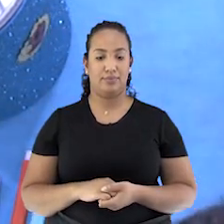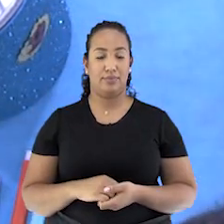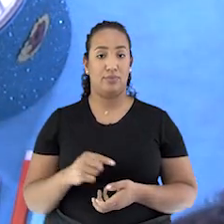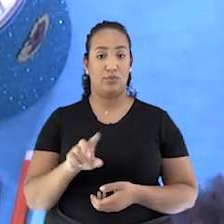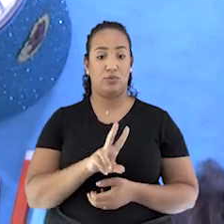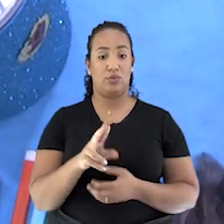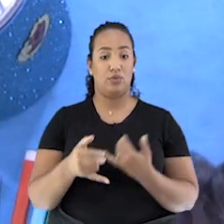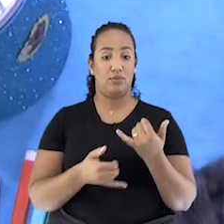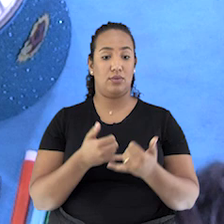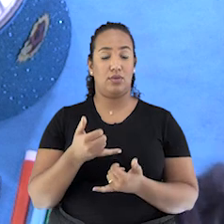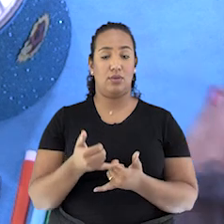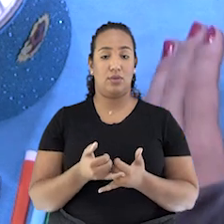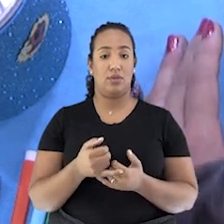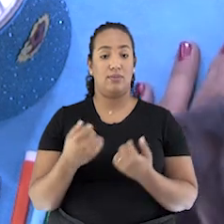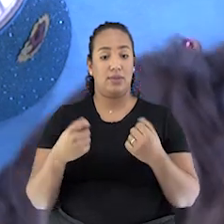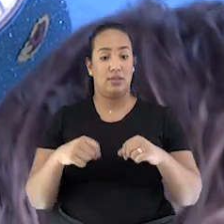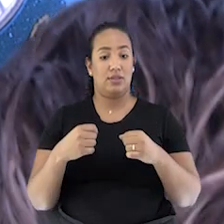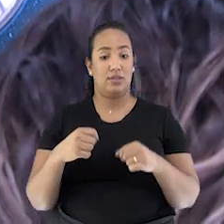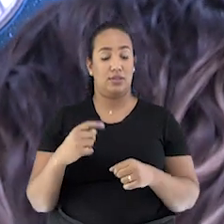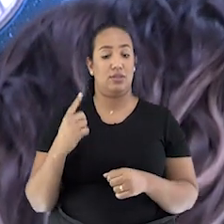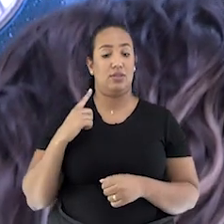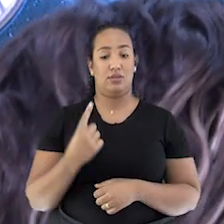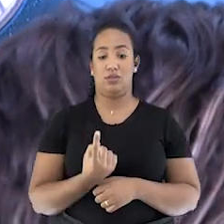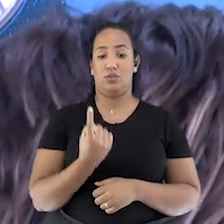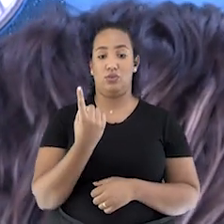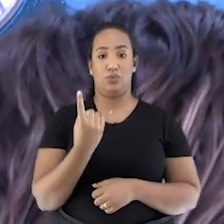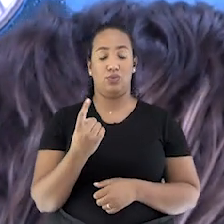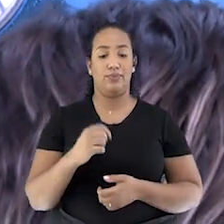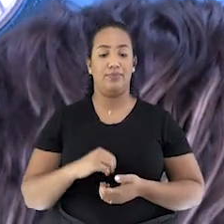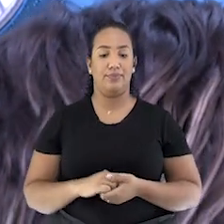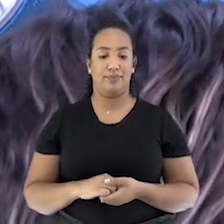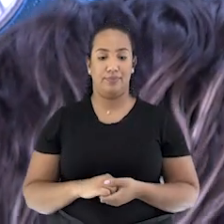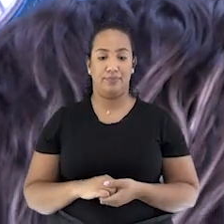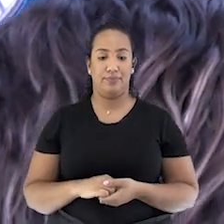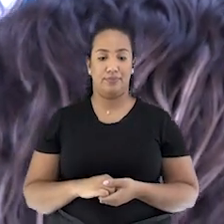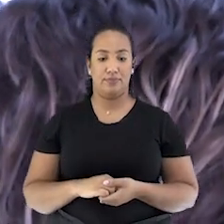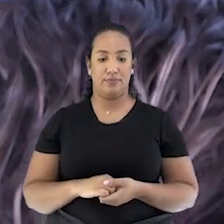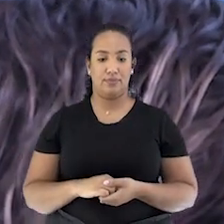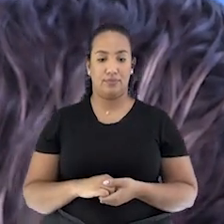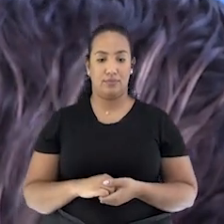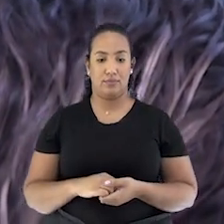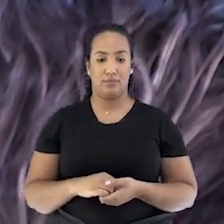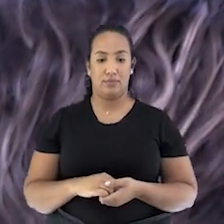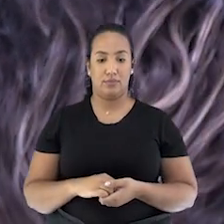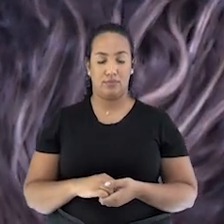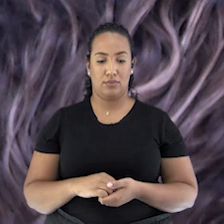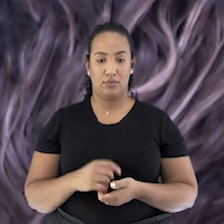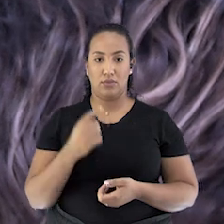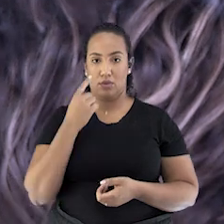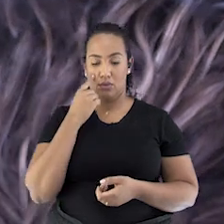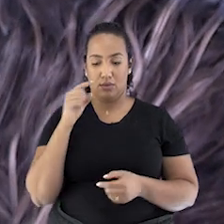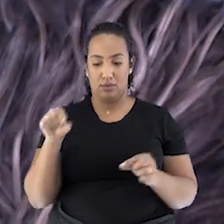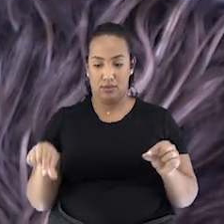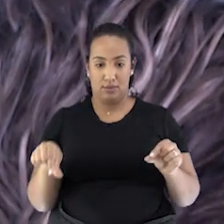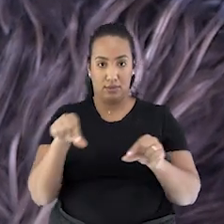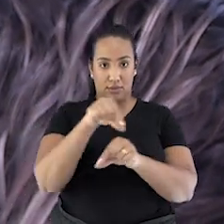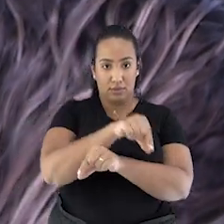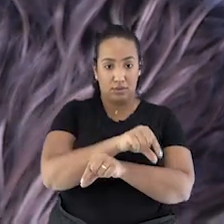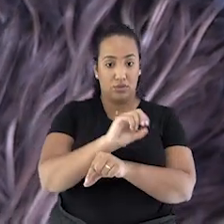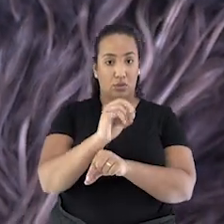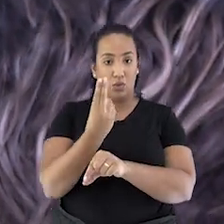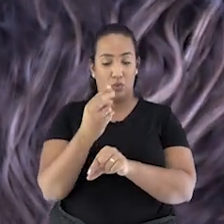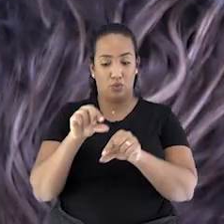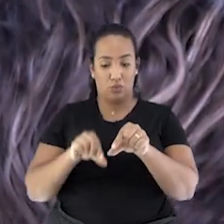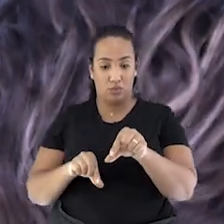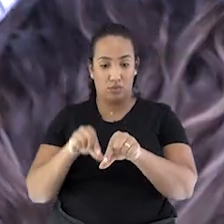brincadeira é Resta Um. Você tem que pular na horizontal ou na vertical.